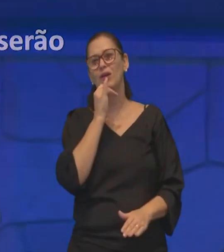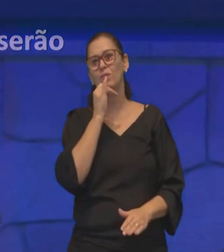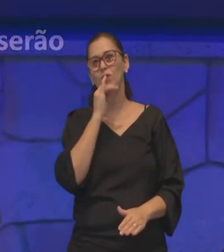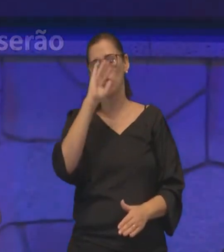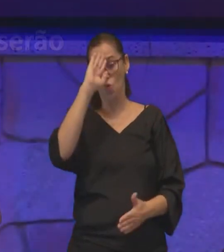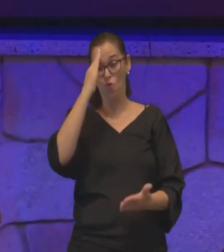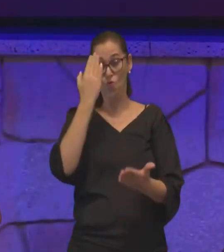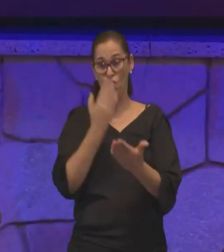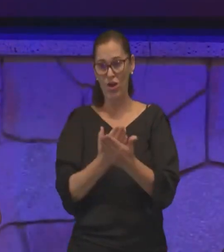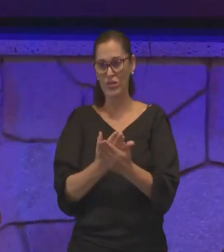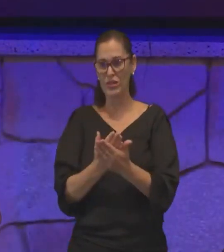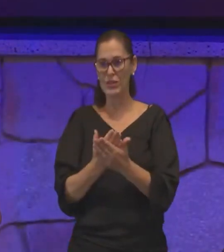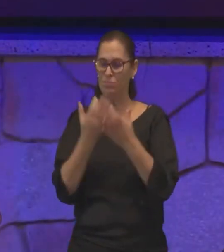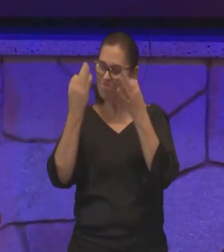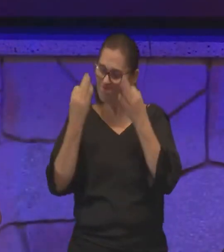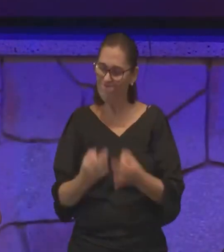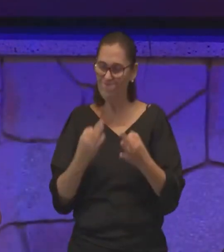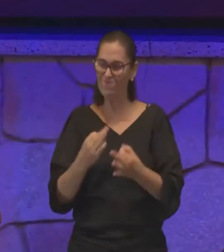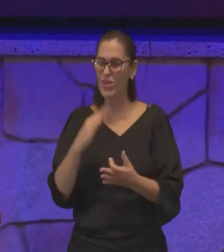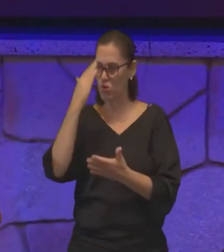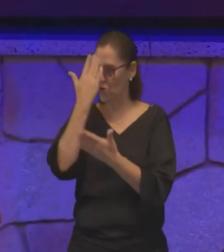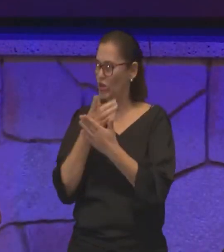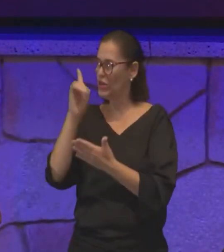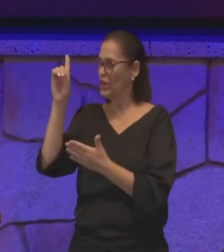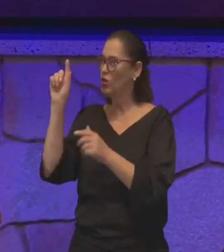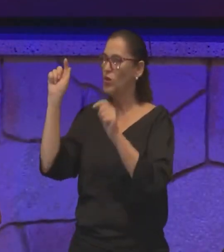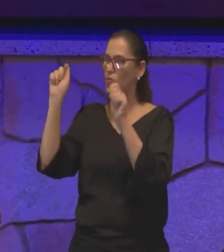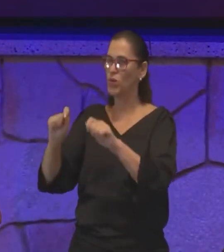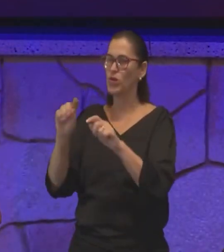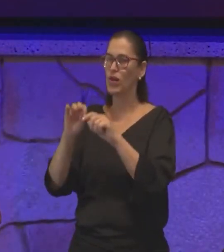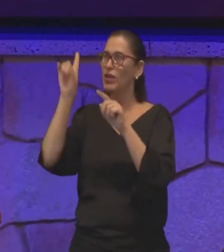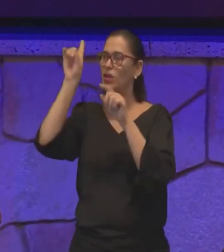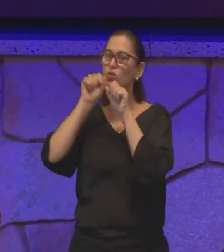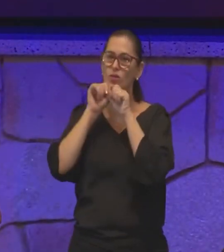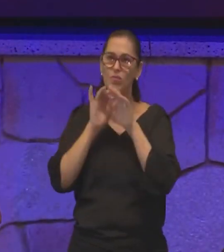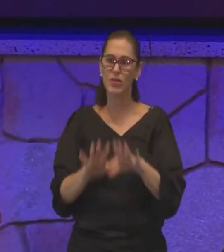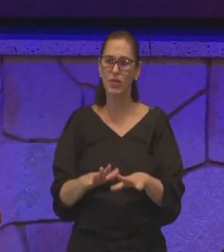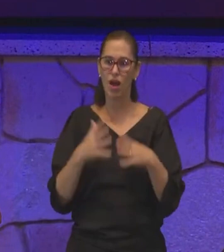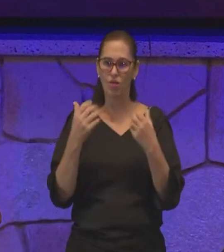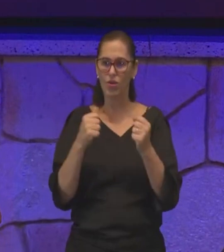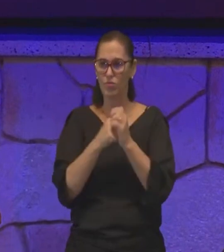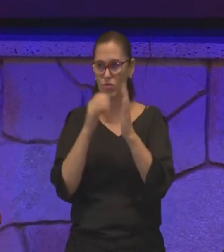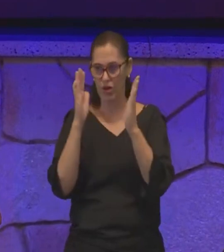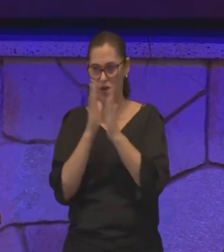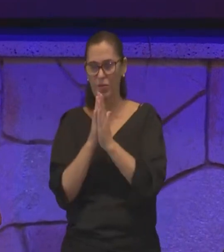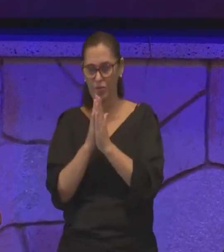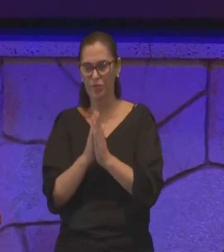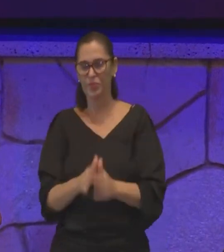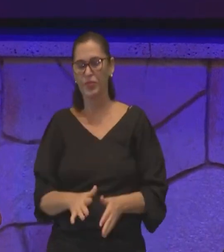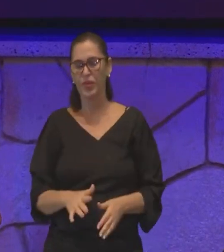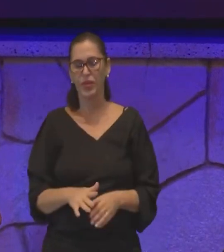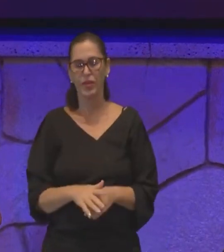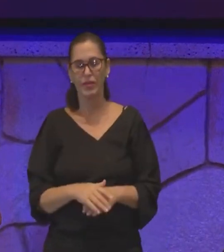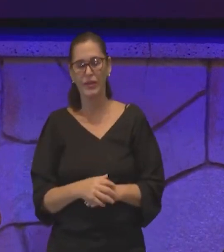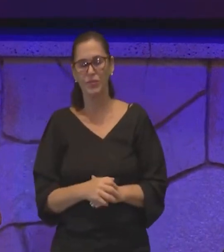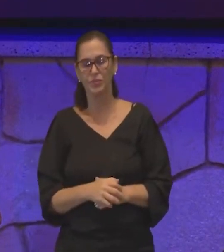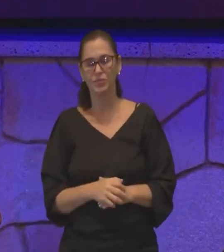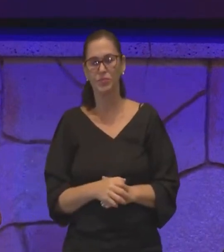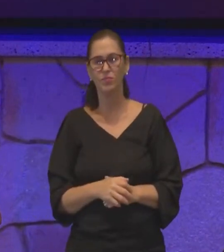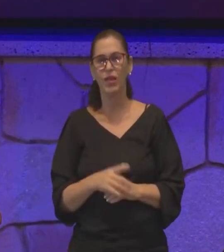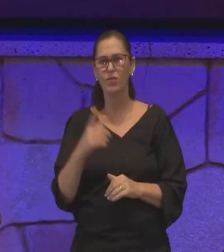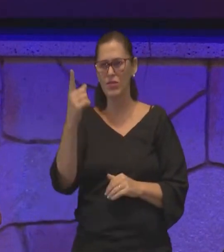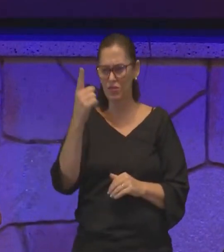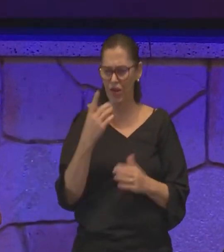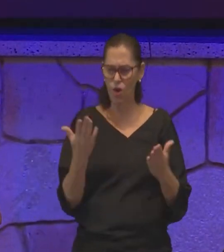confiança naquele Deus que pode todas as coisas. Que Ele nos abençoe. Vamos orar, feche os seus olhos. Você que aqui